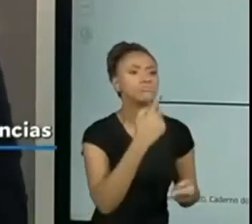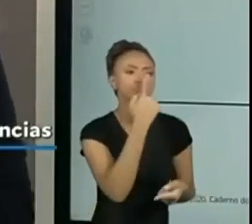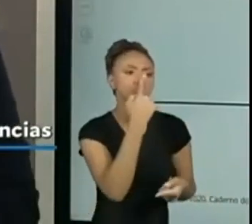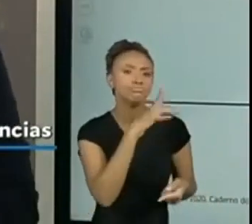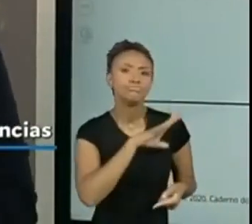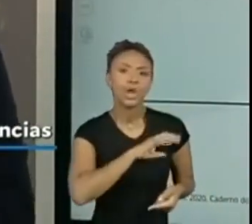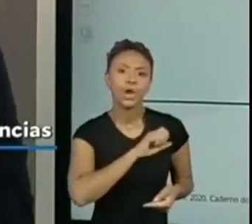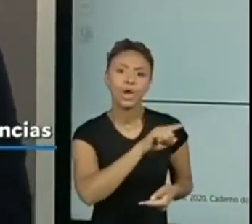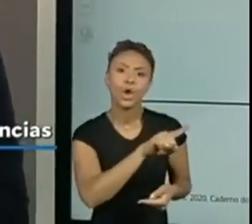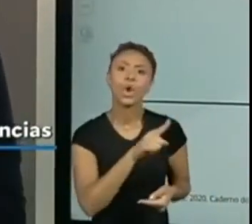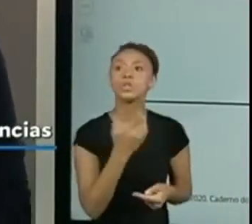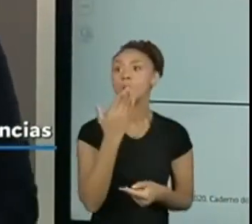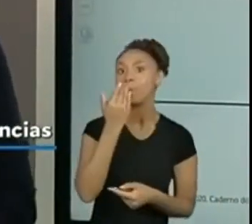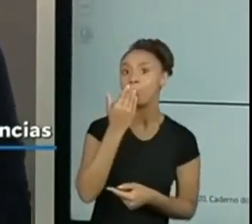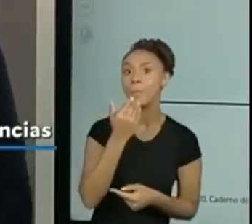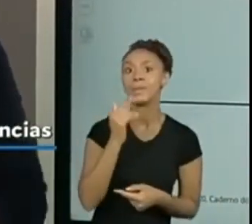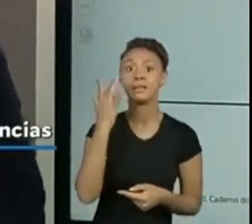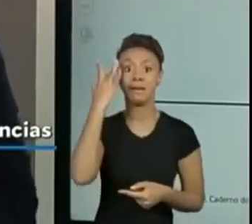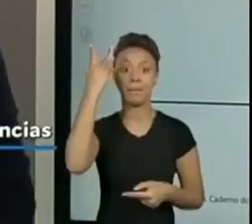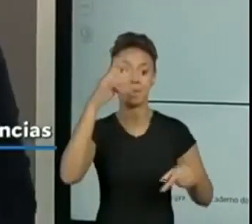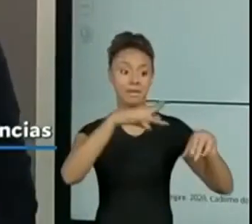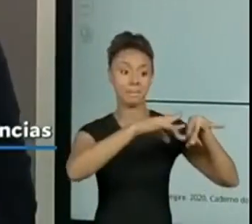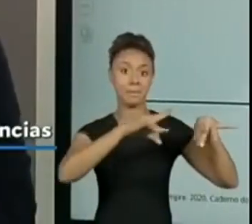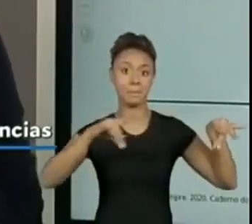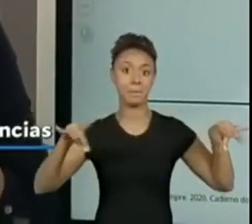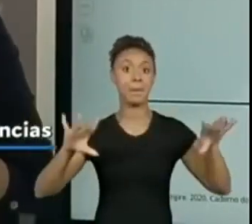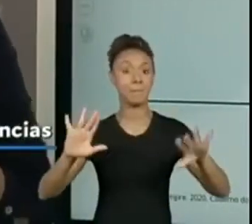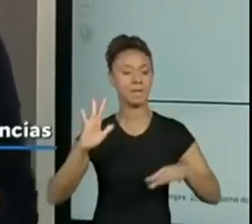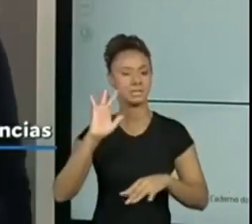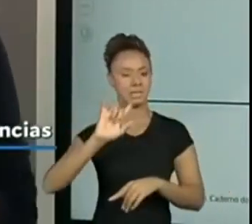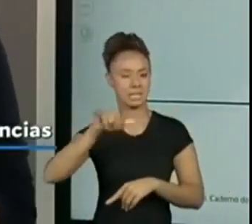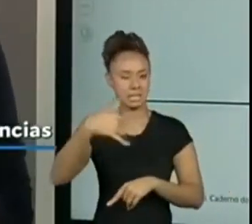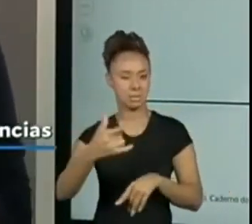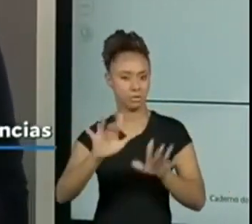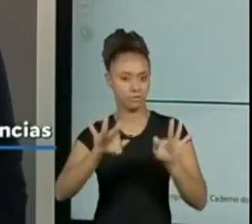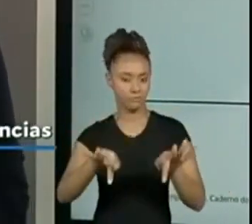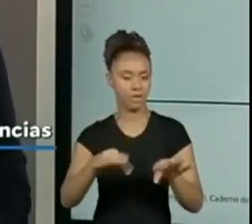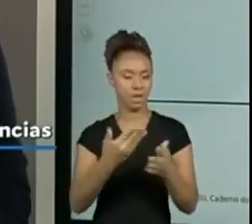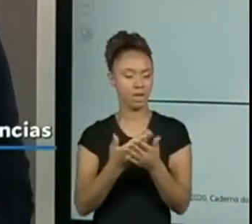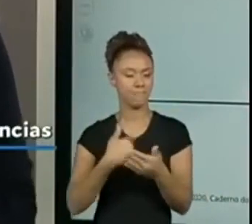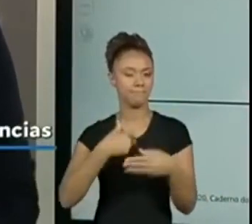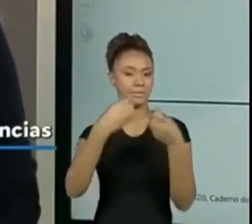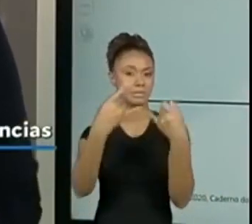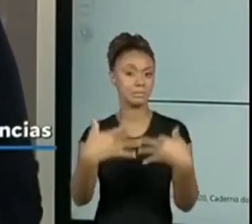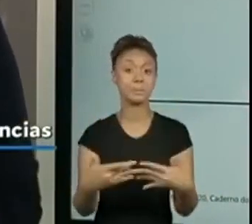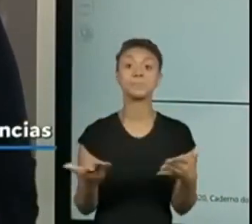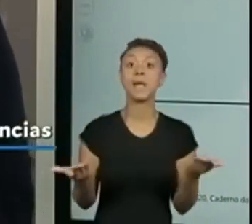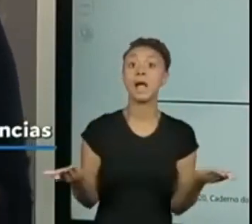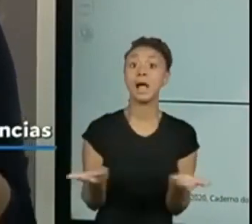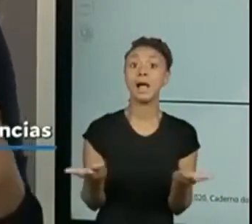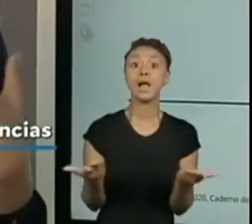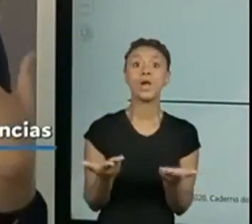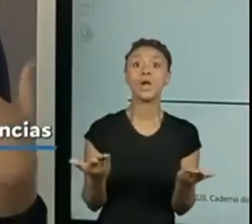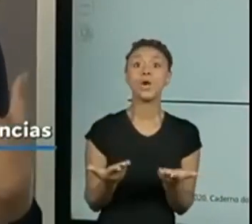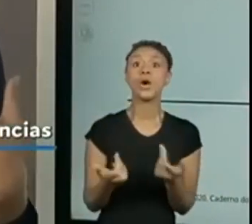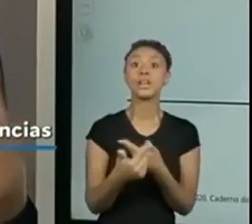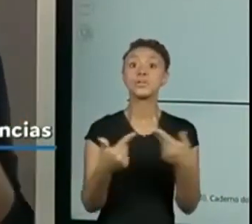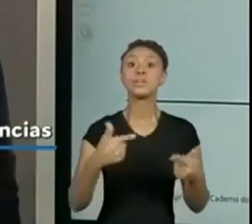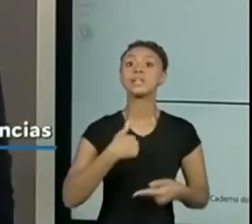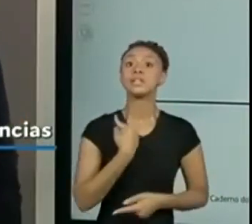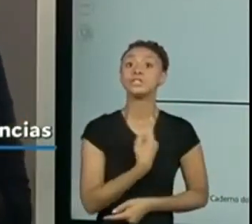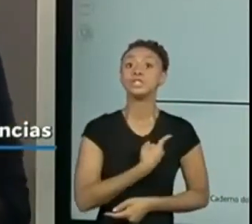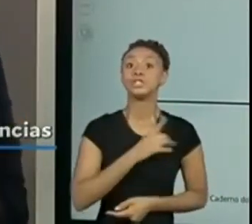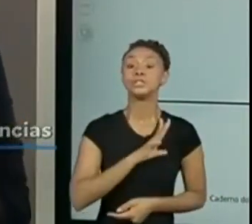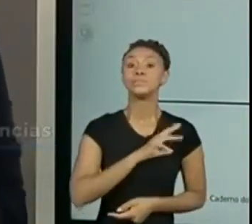a gente montar um mural. Mas a professora, no fim da aula, vai explicar direitinho. Nesse momento, a gente vai escrever as preferências